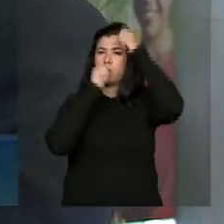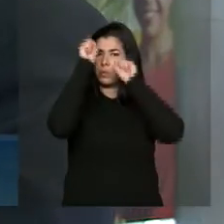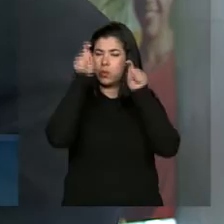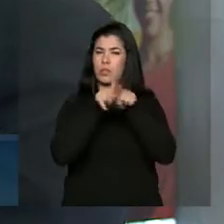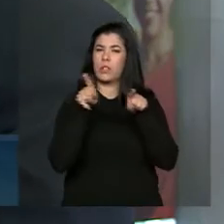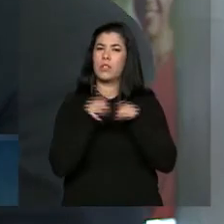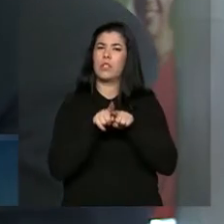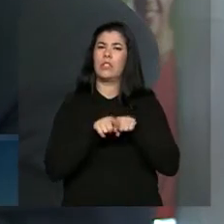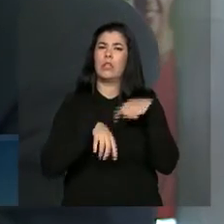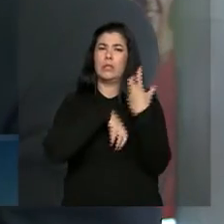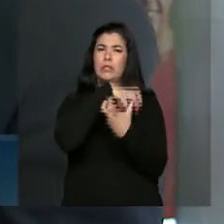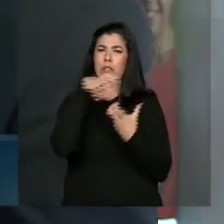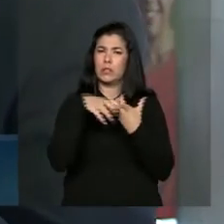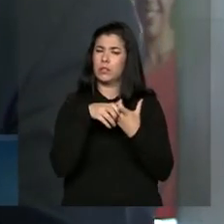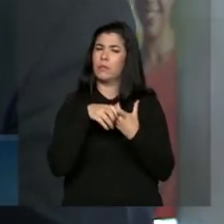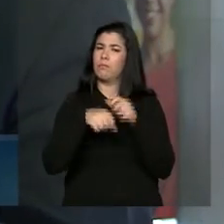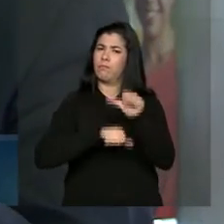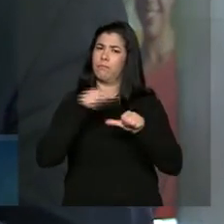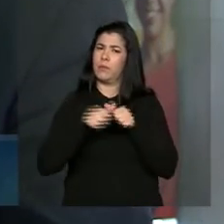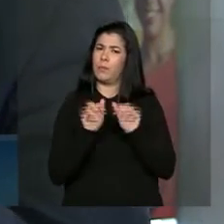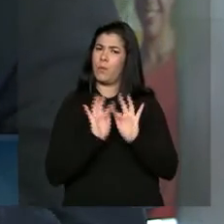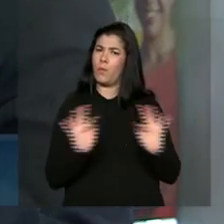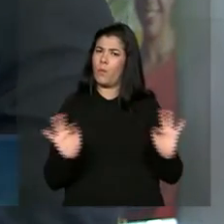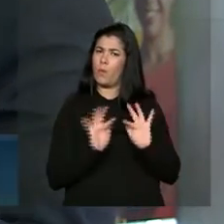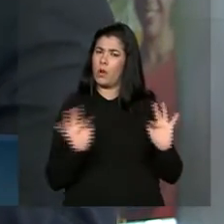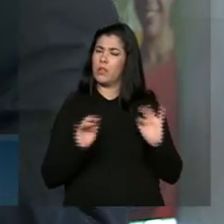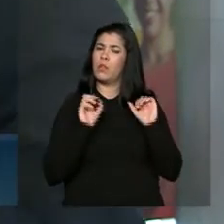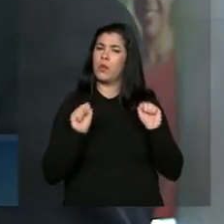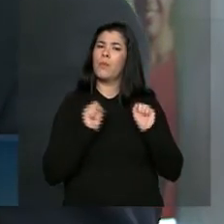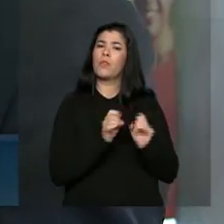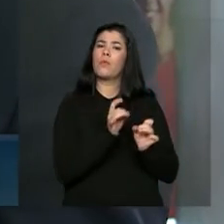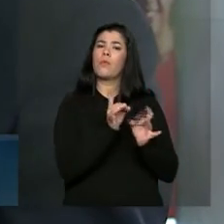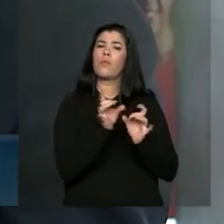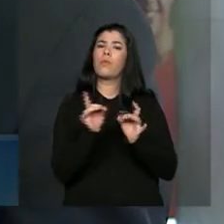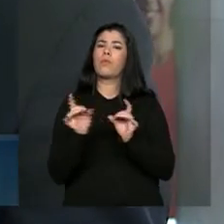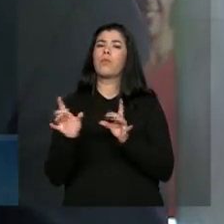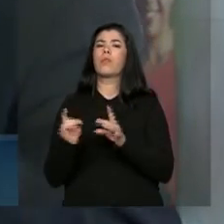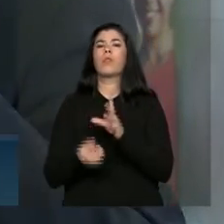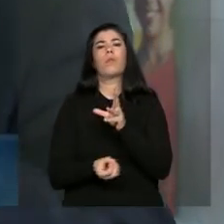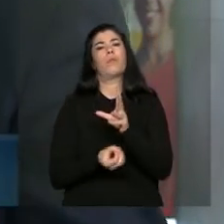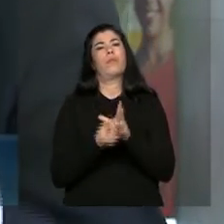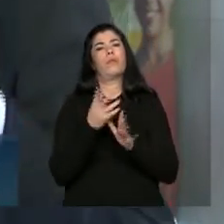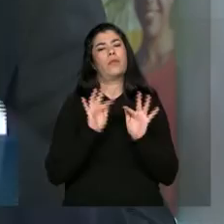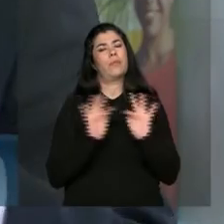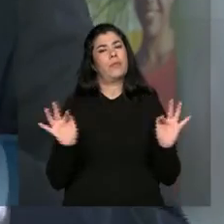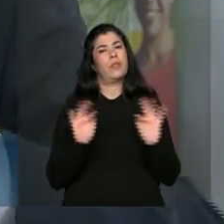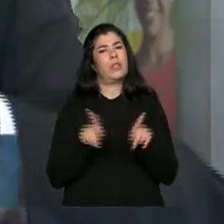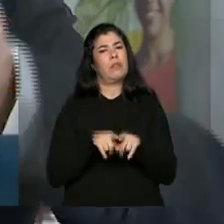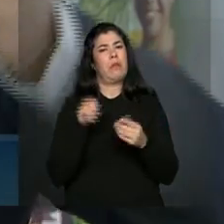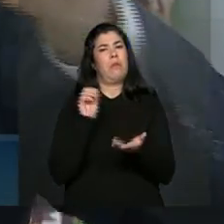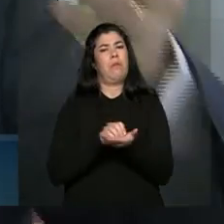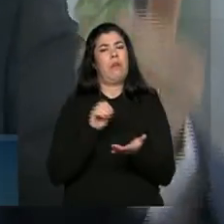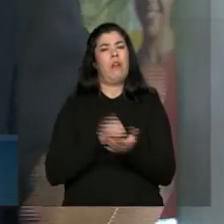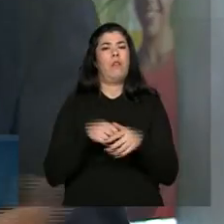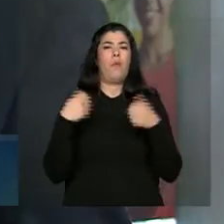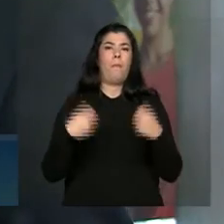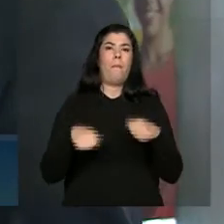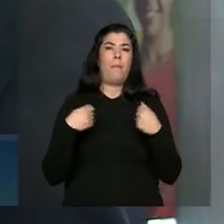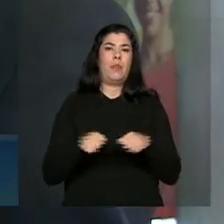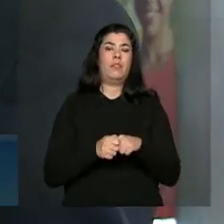desburocratizar a legislação para que a gente possa vender os nossos produtos e não depender só da